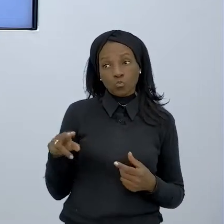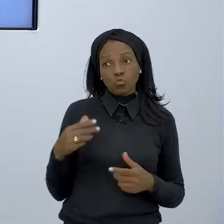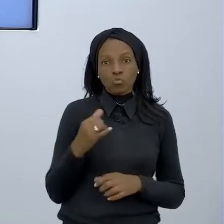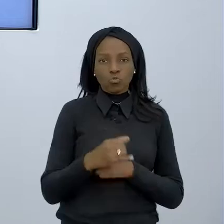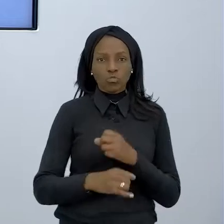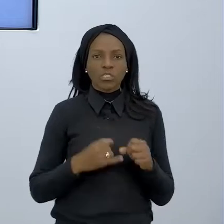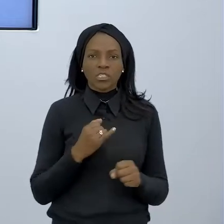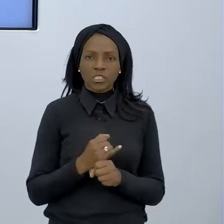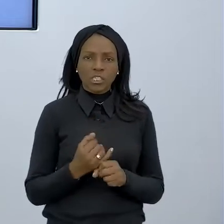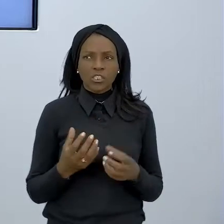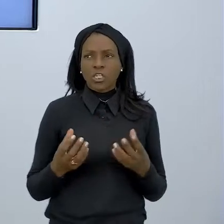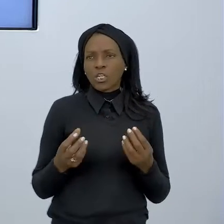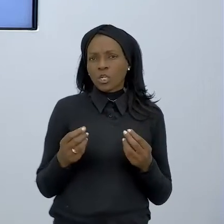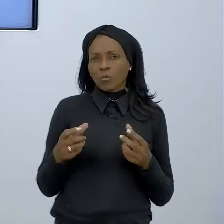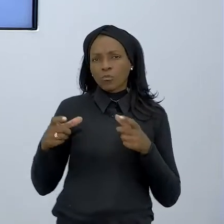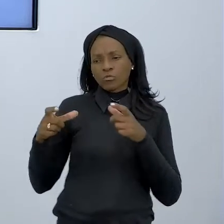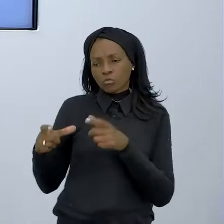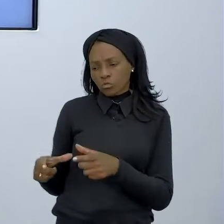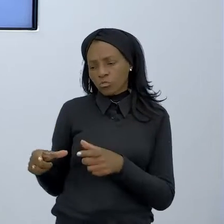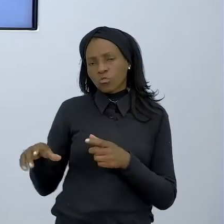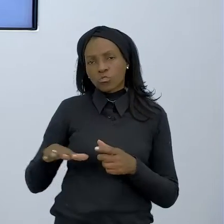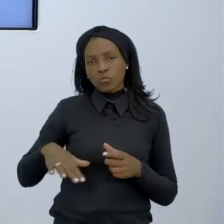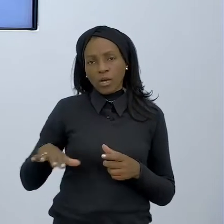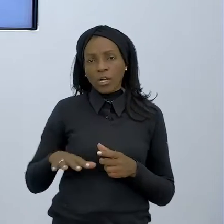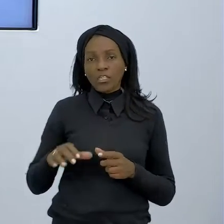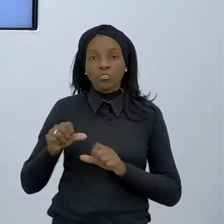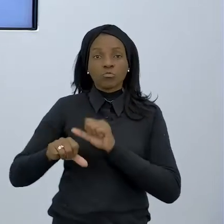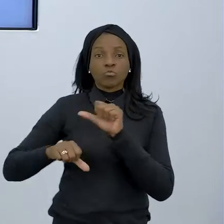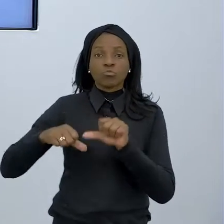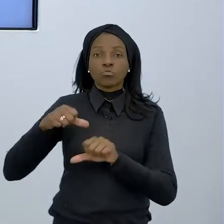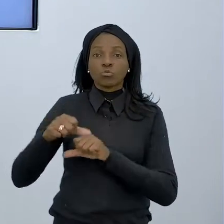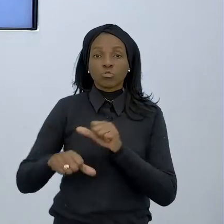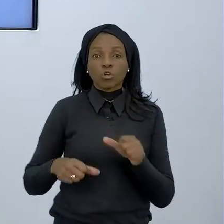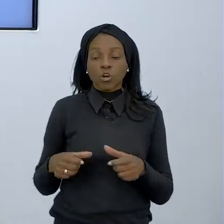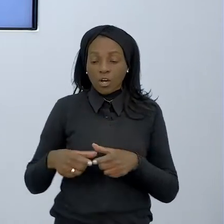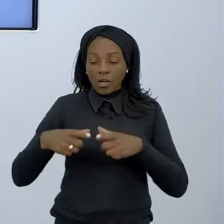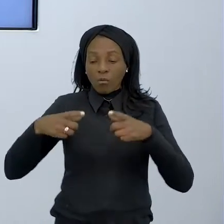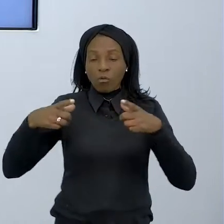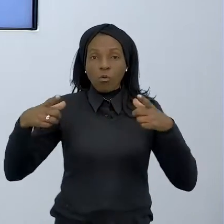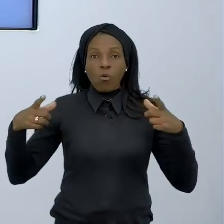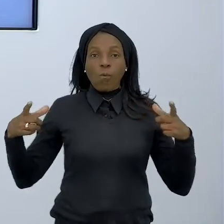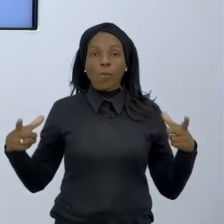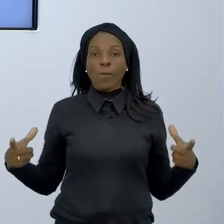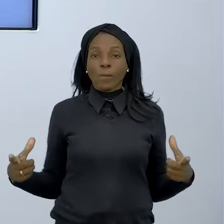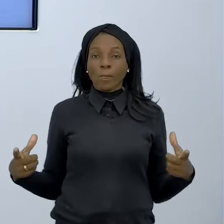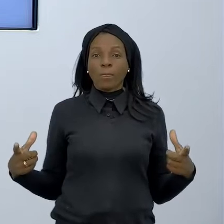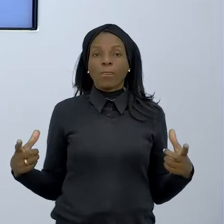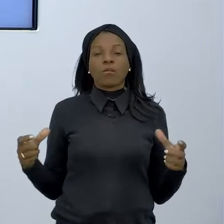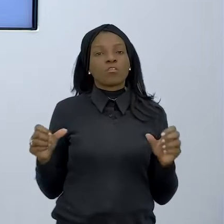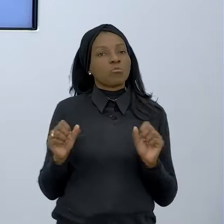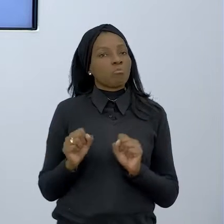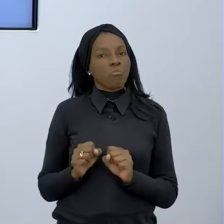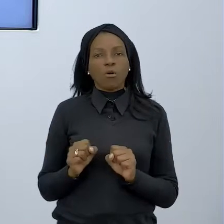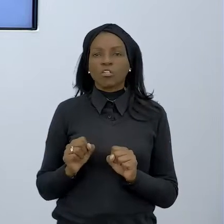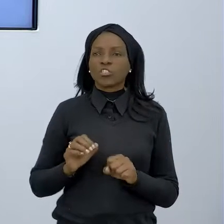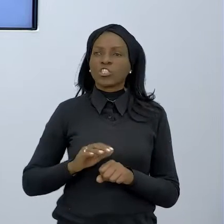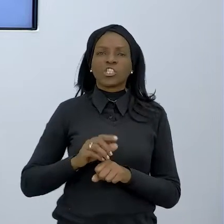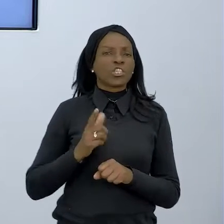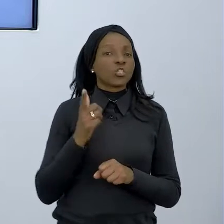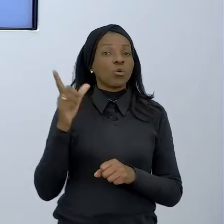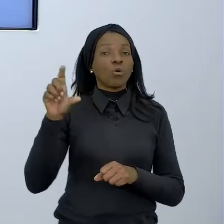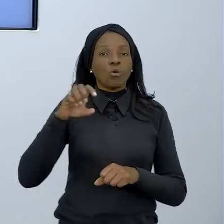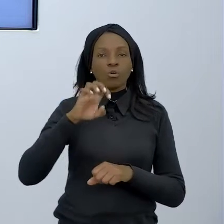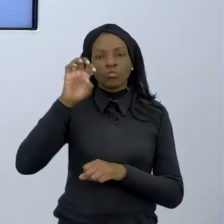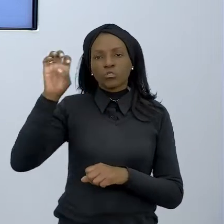bem local, que é bem regionalizado, passa a ter uma amplitude que pode alcançar o Estado,